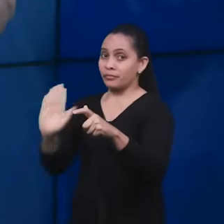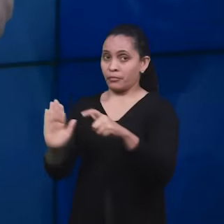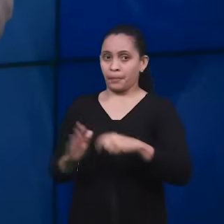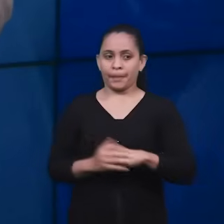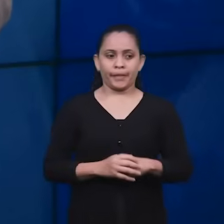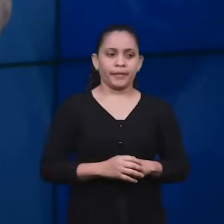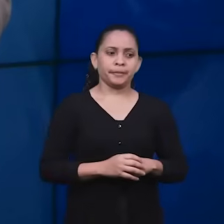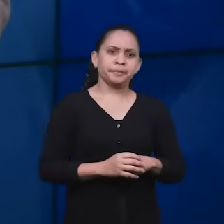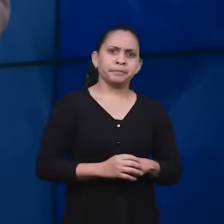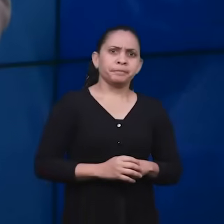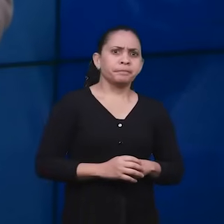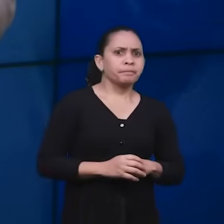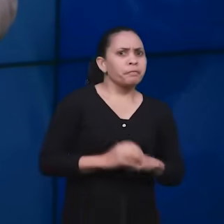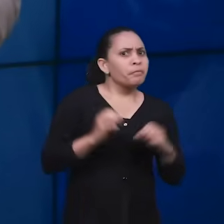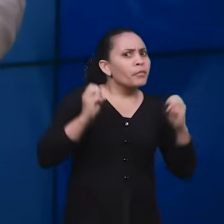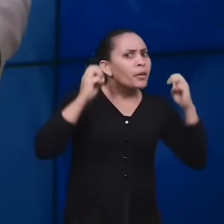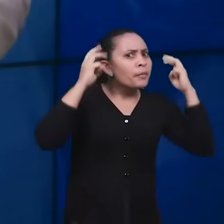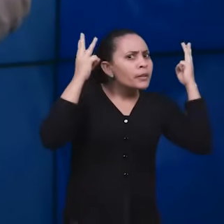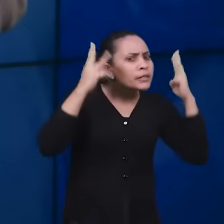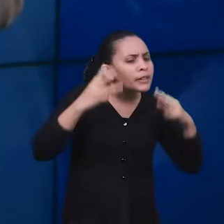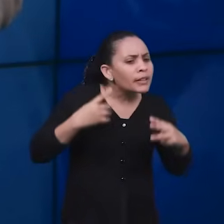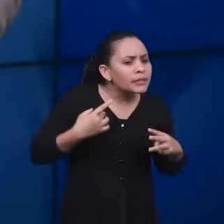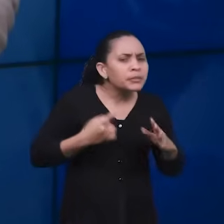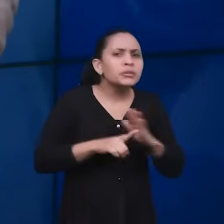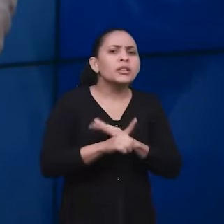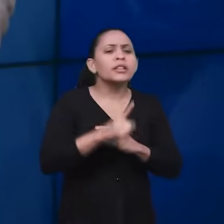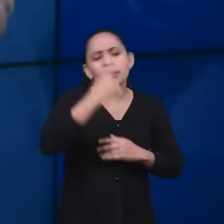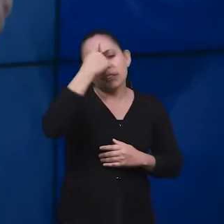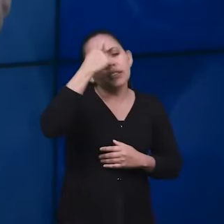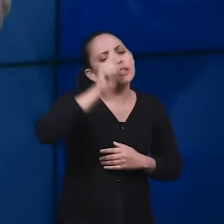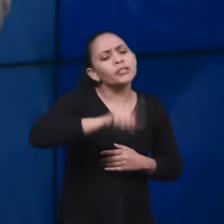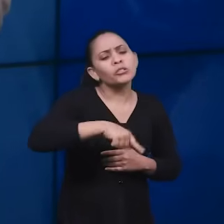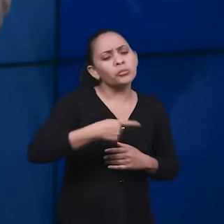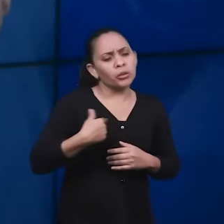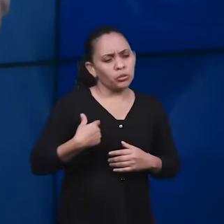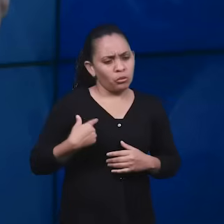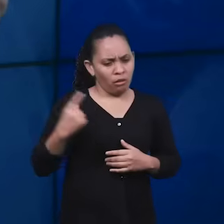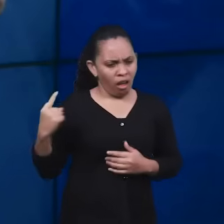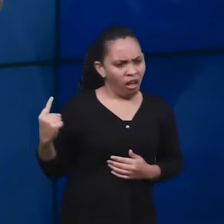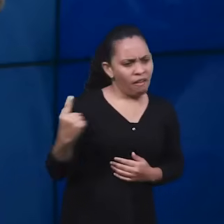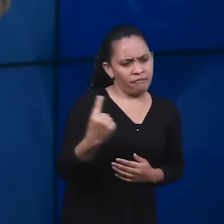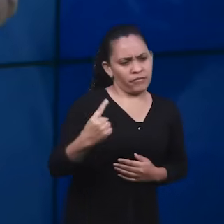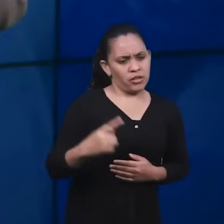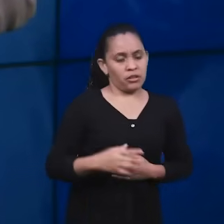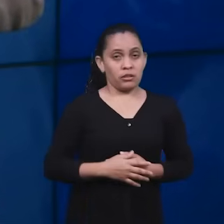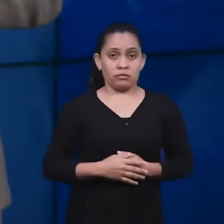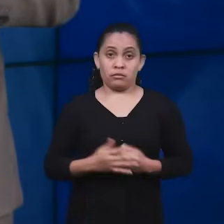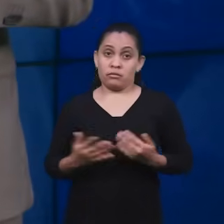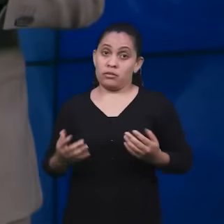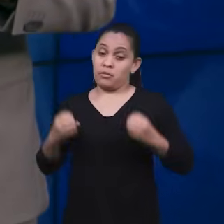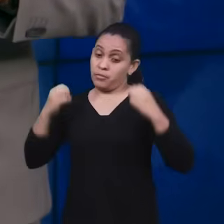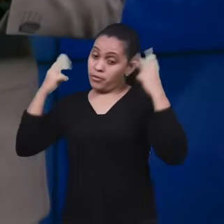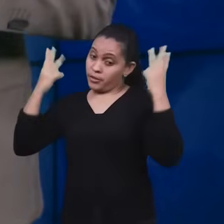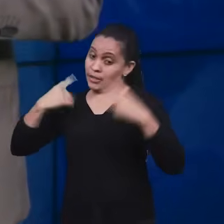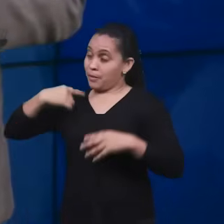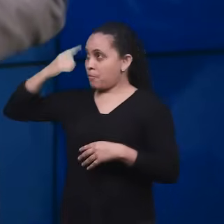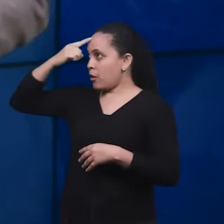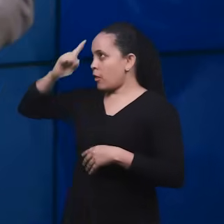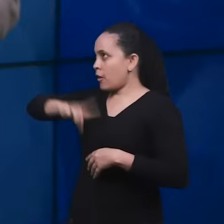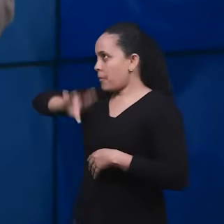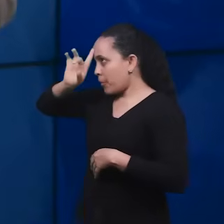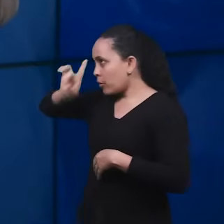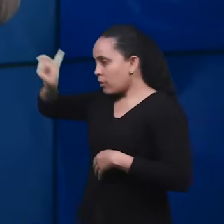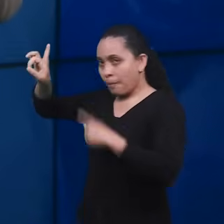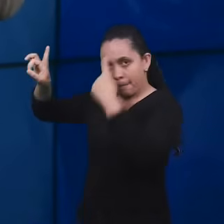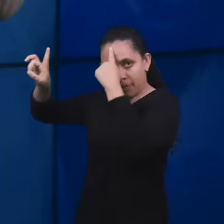E, obviamente, Moisés sabia que Faraó perguntou: mas quem está te enviando? E Moisés estava sendo enviado pelo próprio